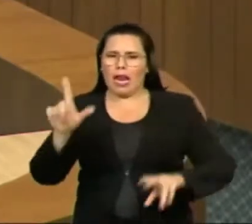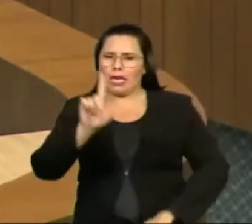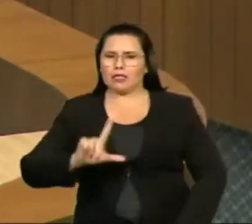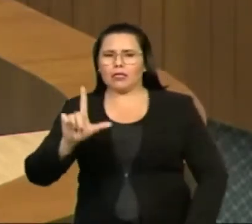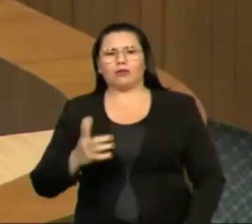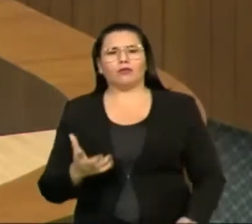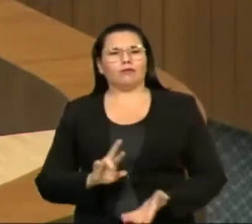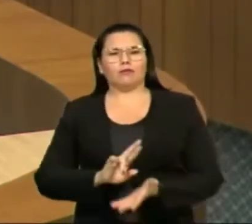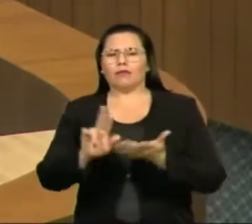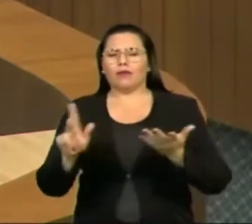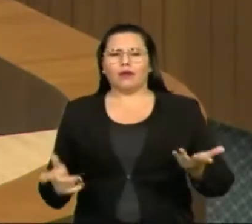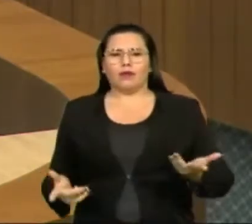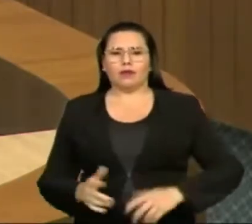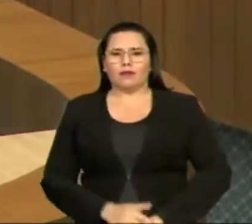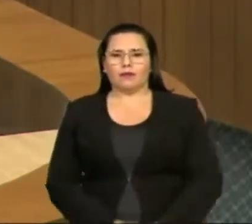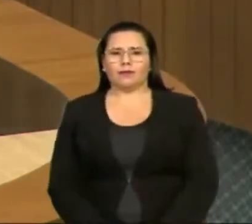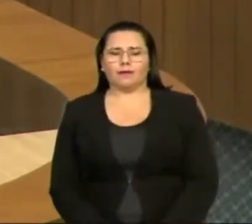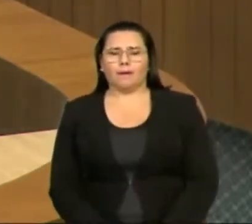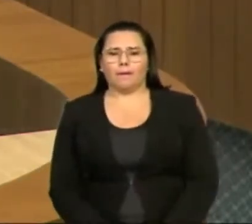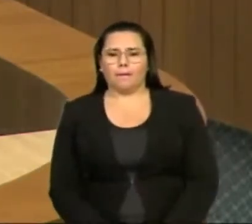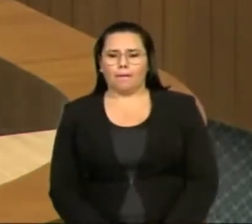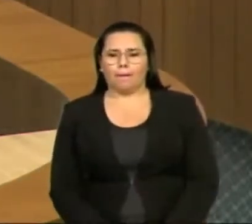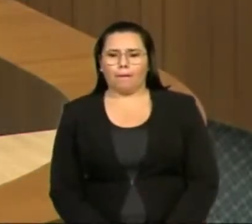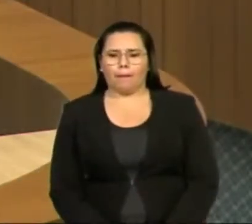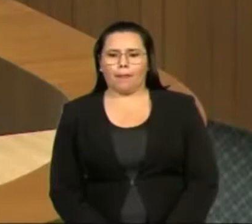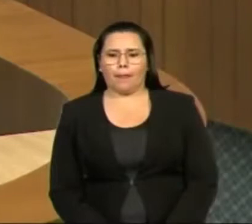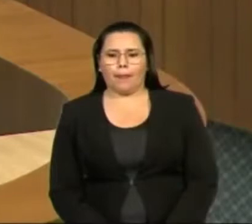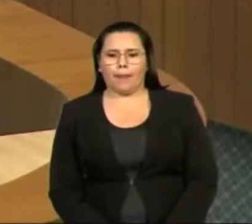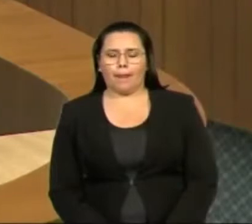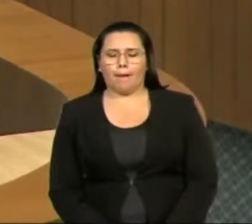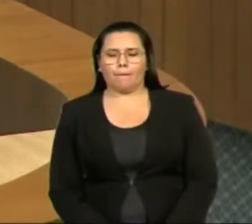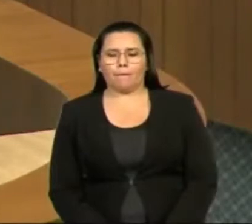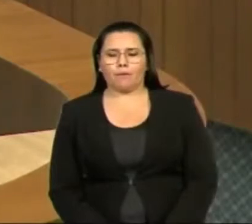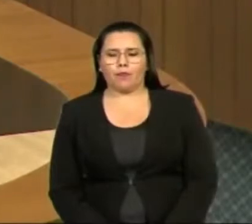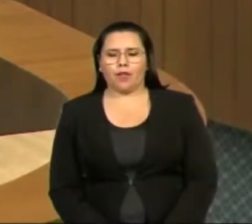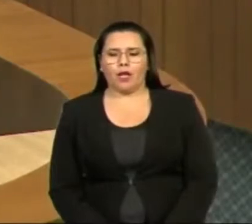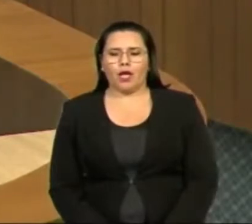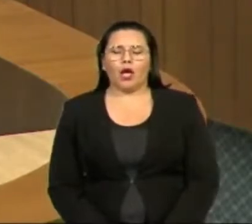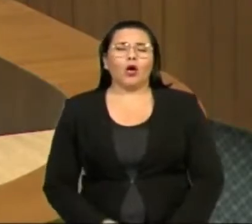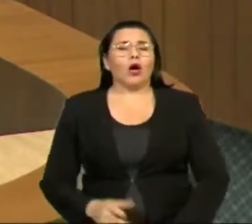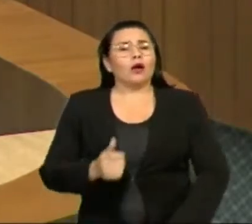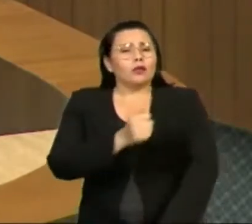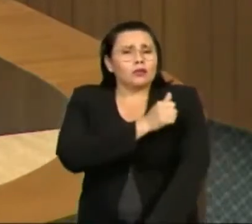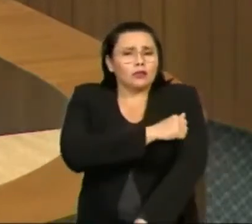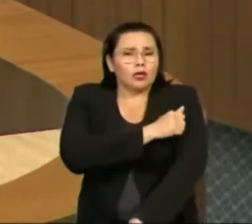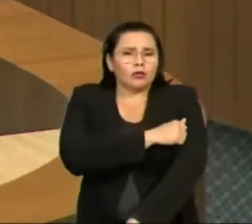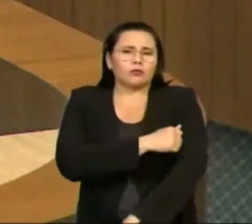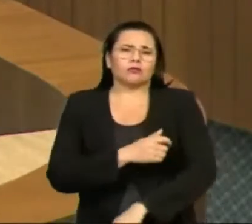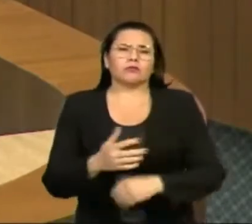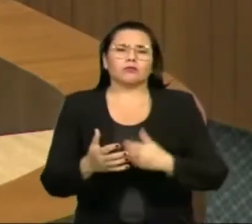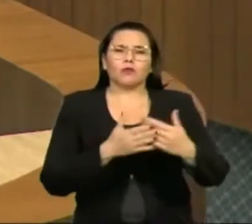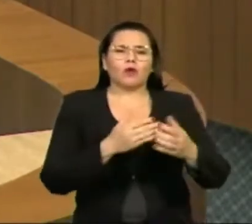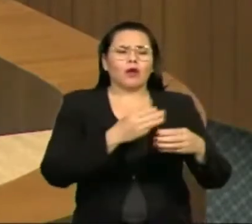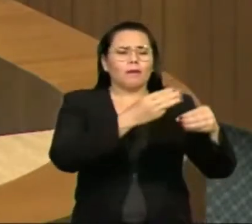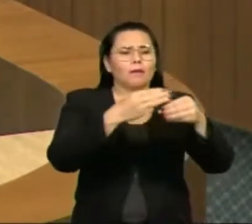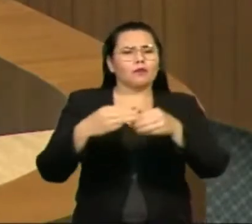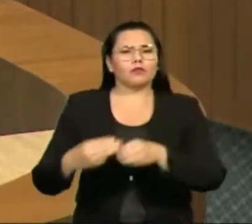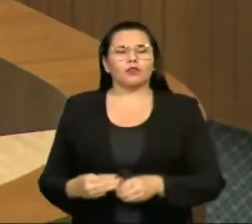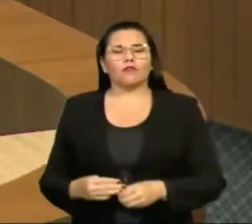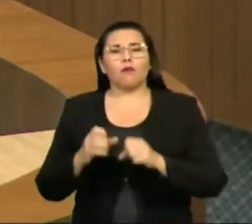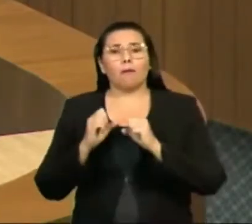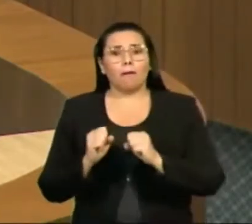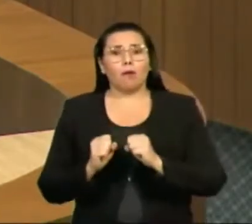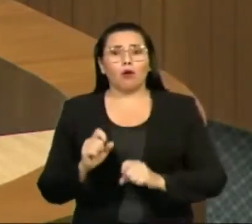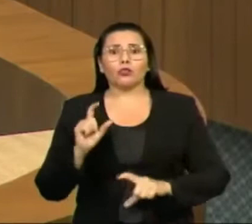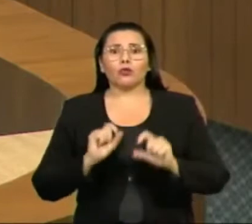à distância, para que nossos alunos, independentemente do município em que eles estejam residindo, eles tenham condição de